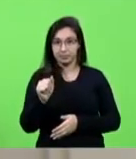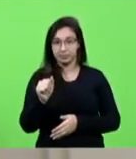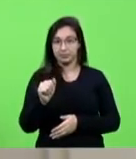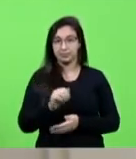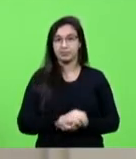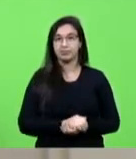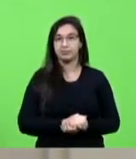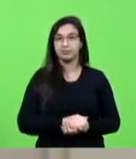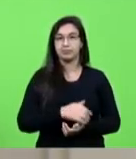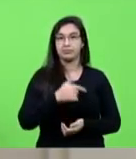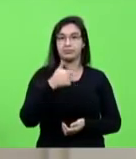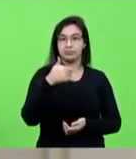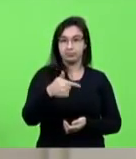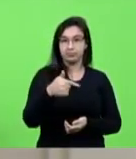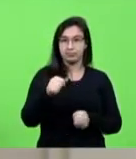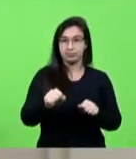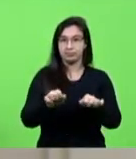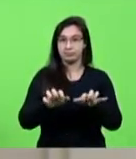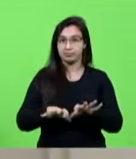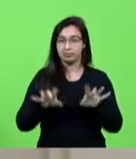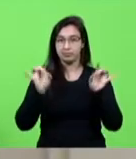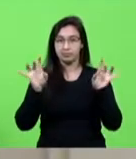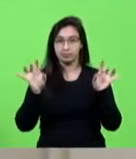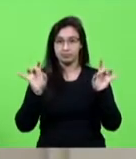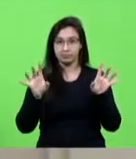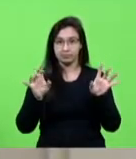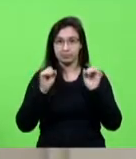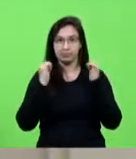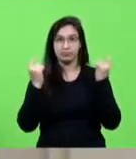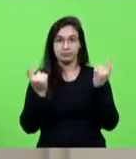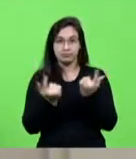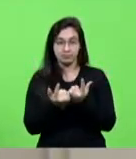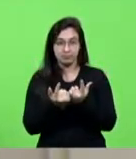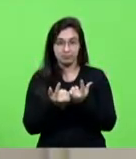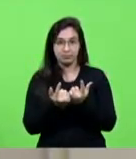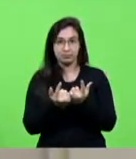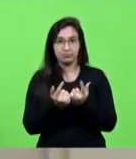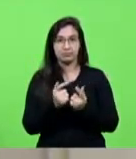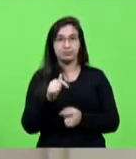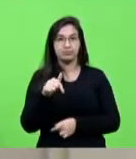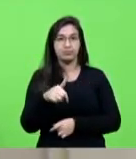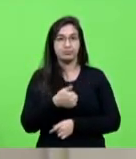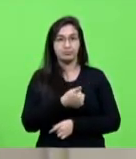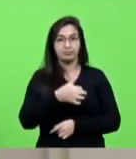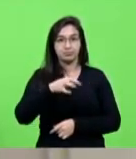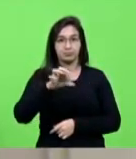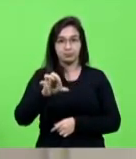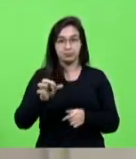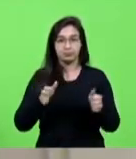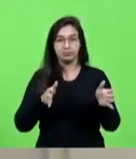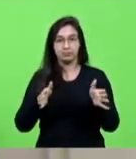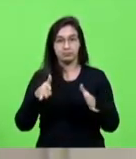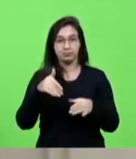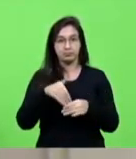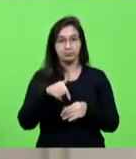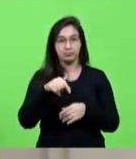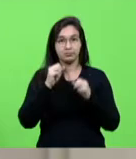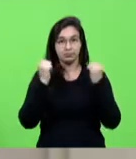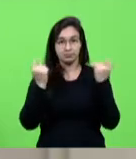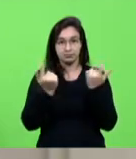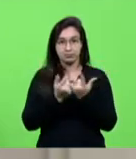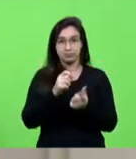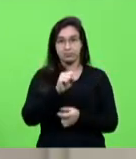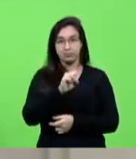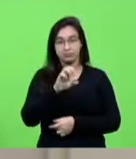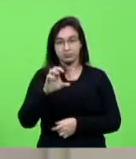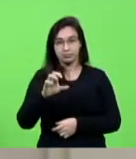Ata da 7ª sessão extraordinária da sessão legislativa da 19ª legislatura da Assembleia Legislativa do Estado de